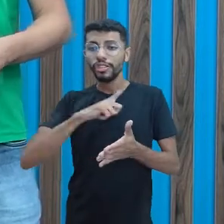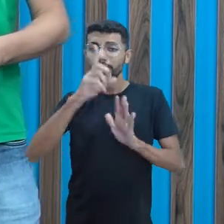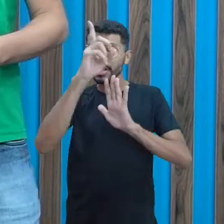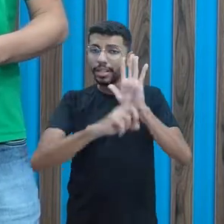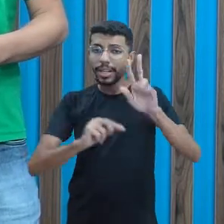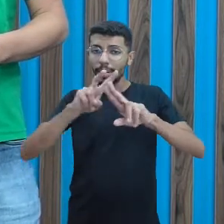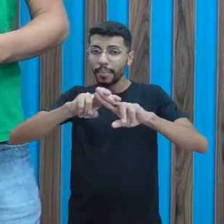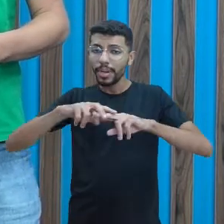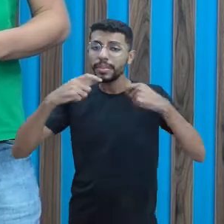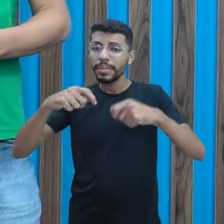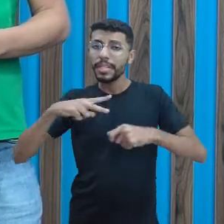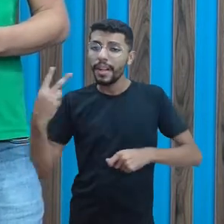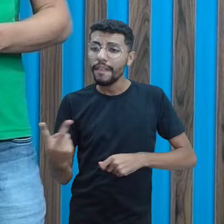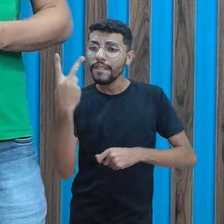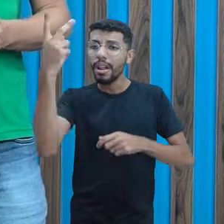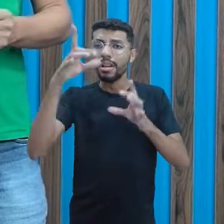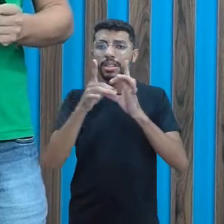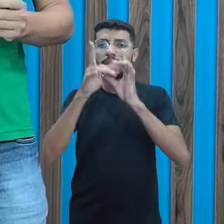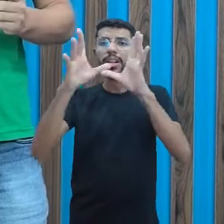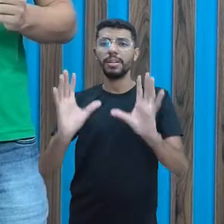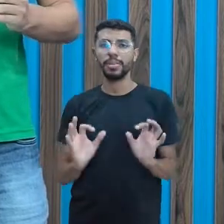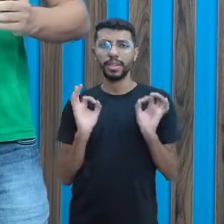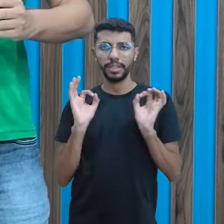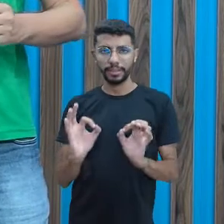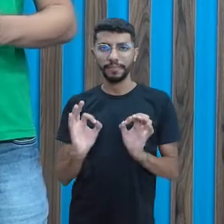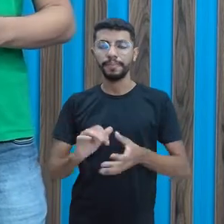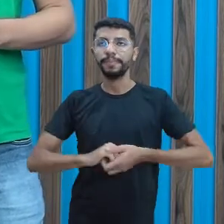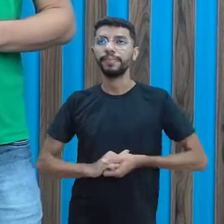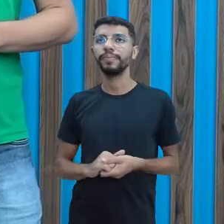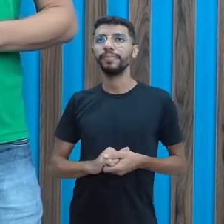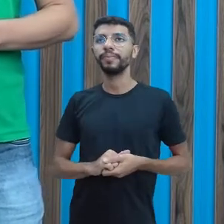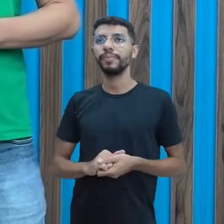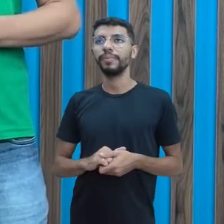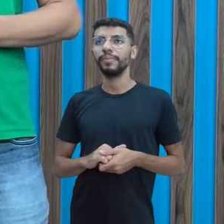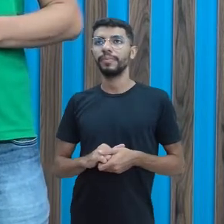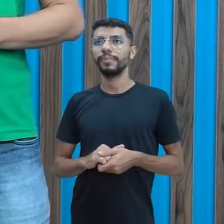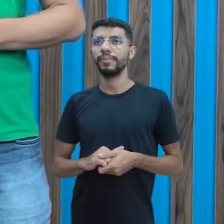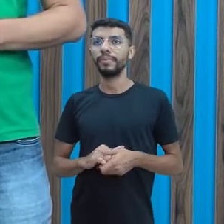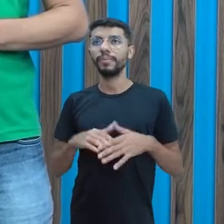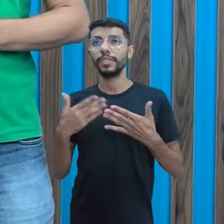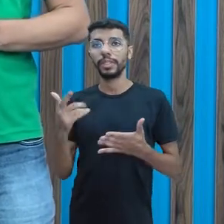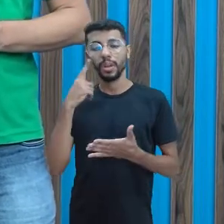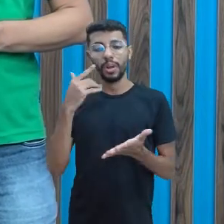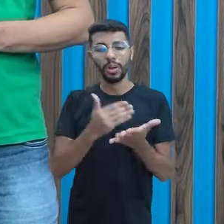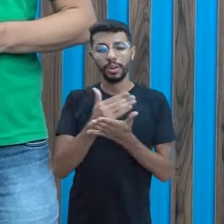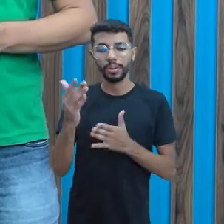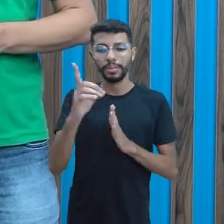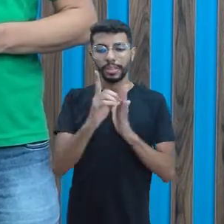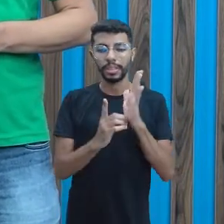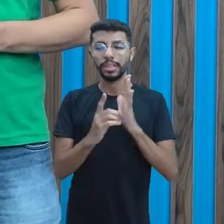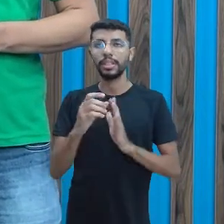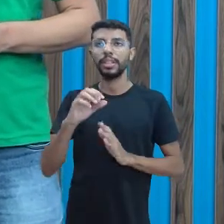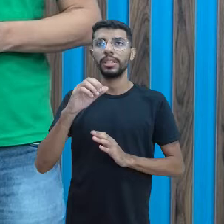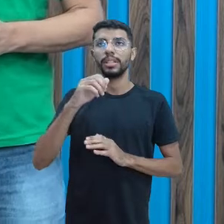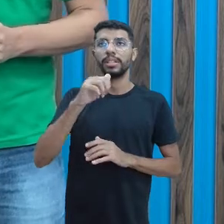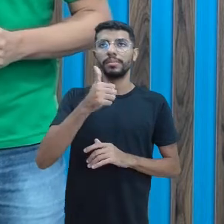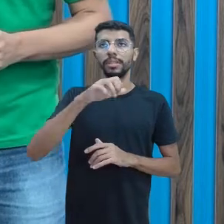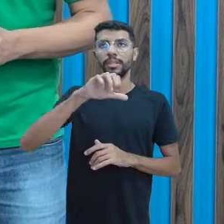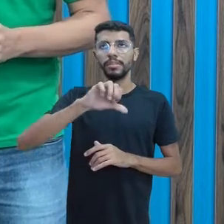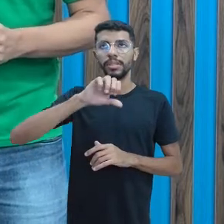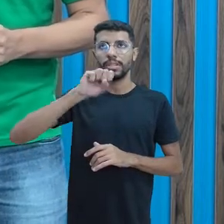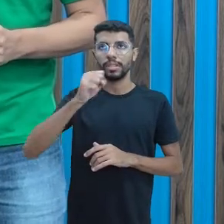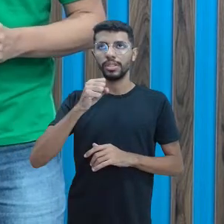tanta democracia, tá? Então, olha só, no início da década de 80, estamos falando aí em 1983, em março